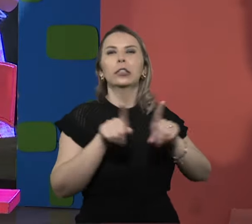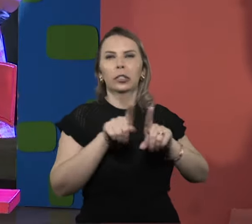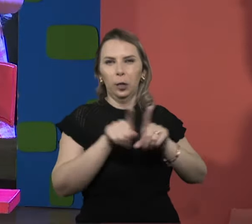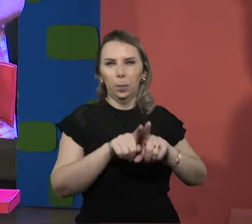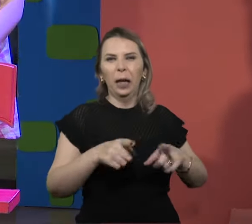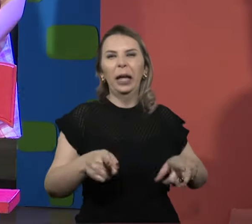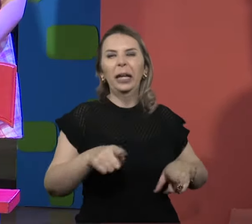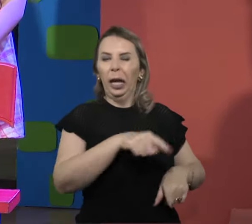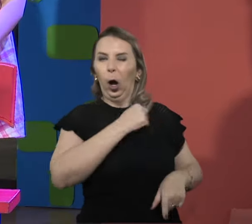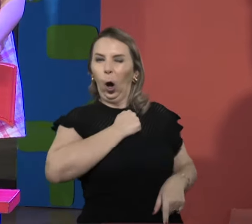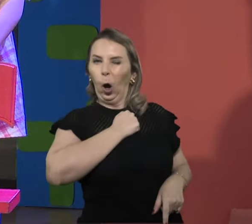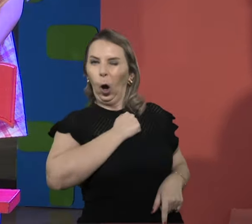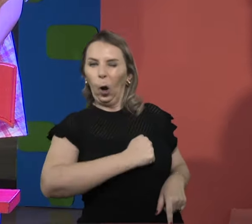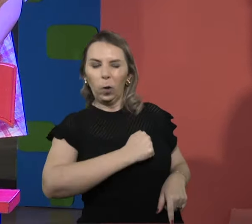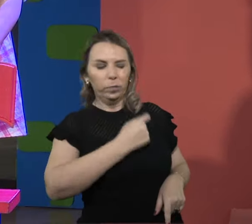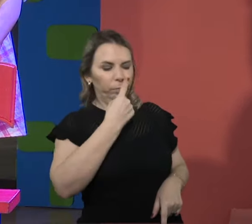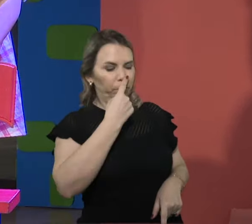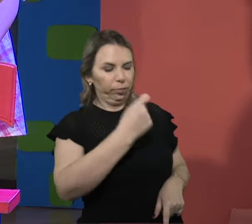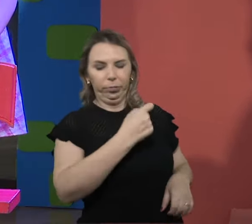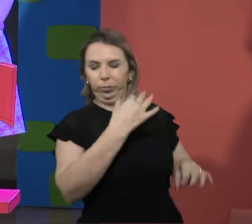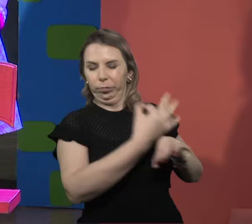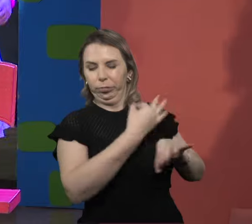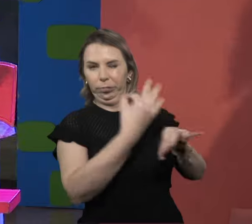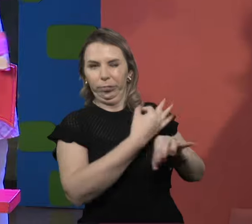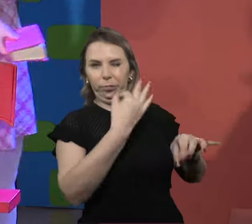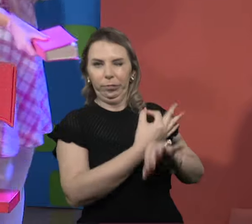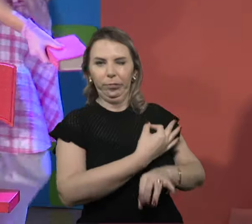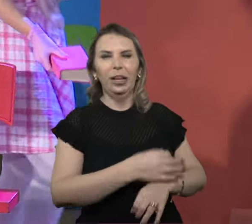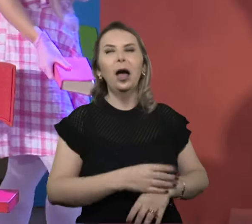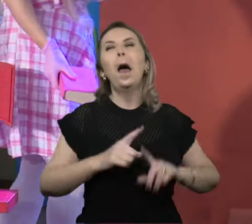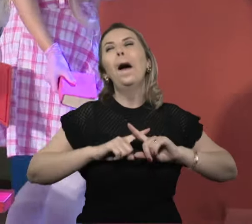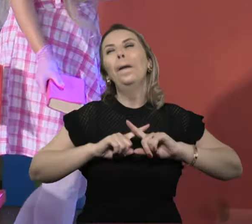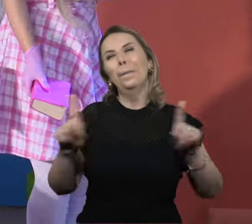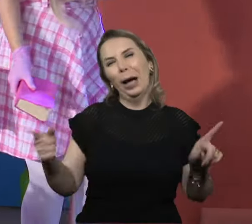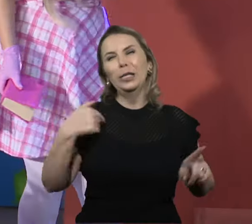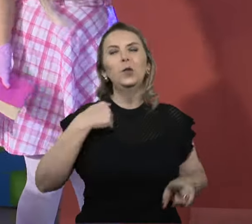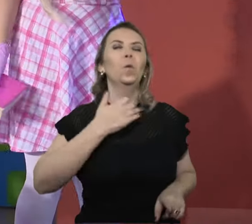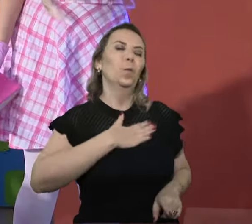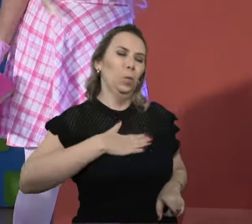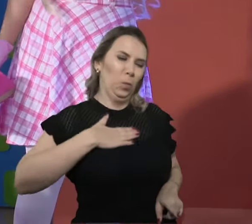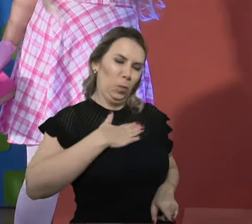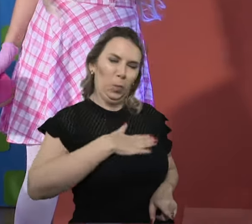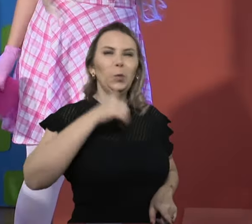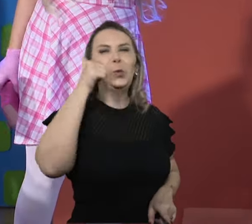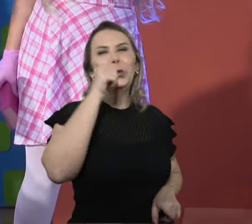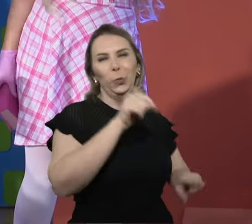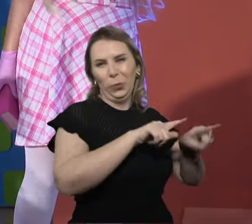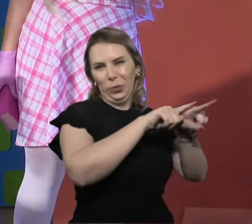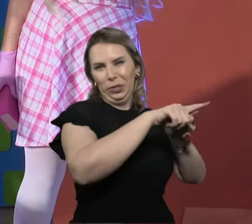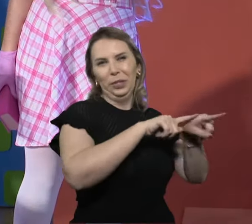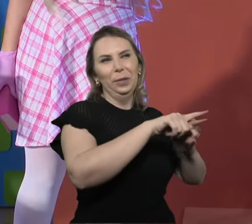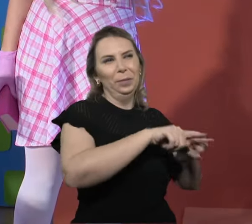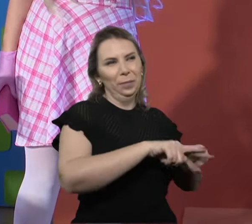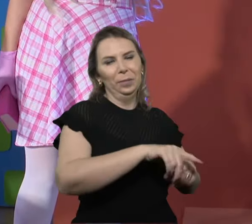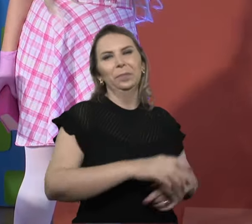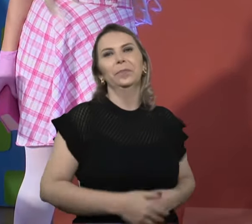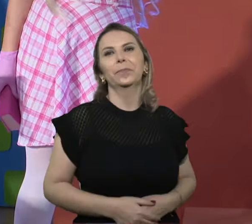morde e faz um cocô fedido. Mas eu gosto dela.